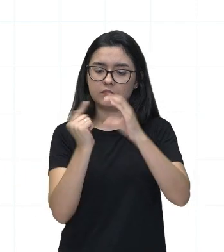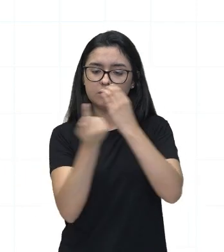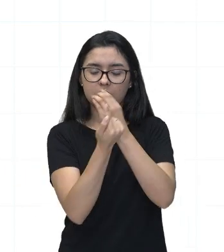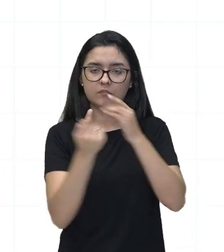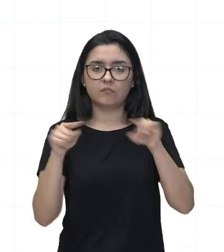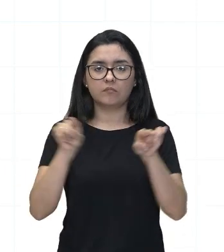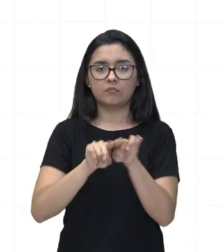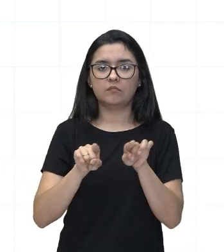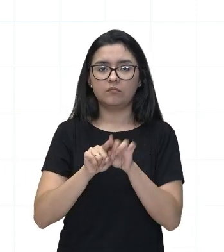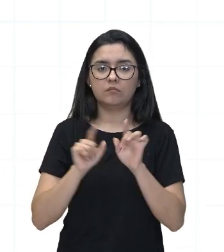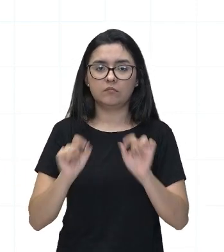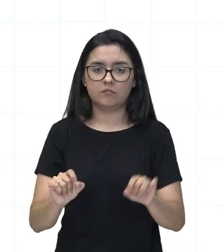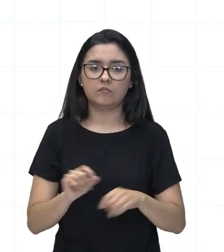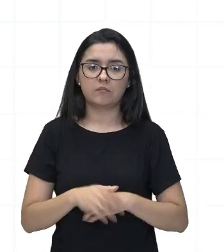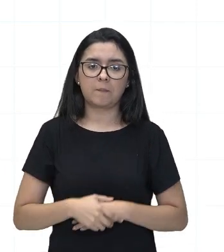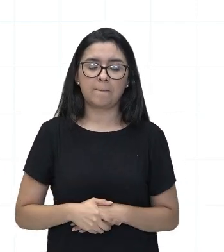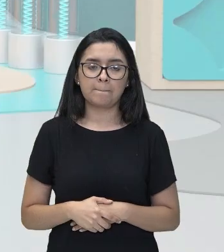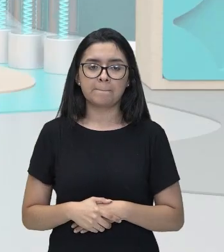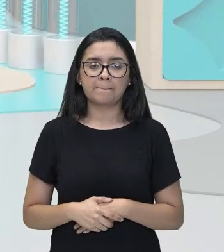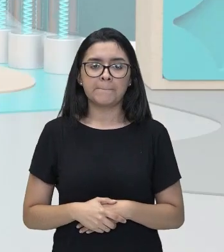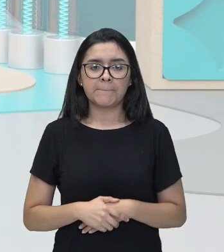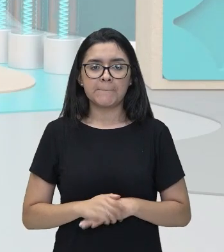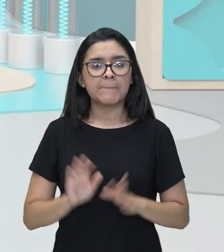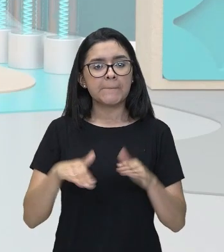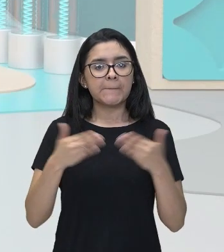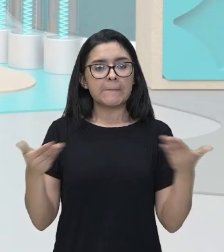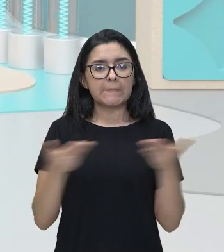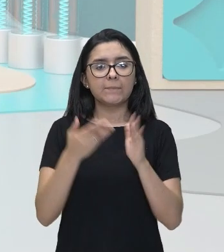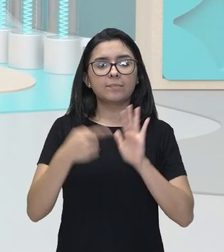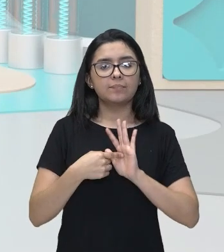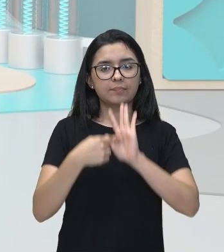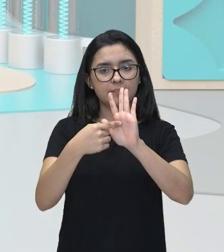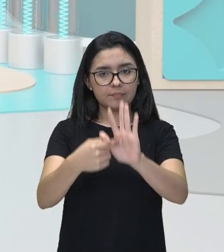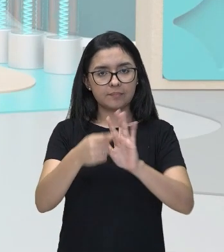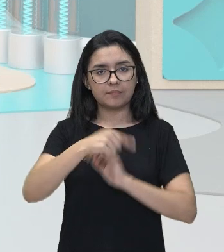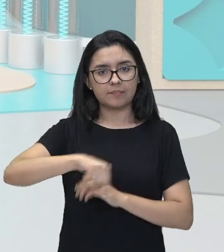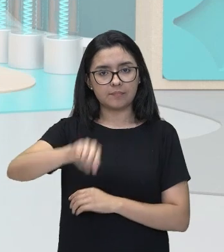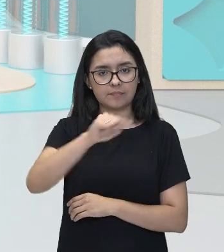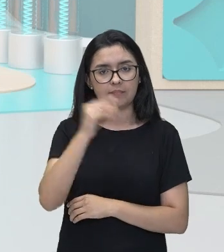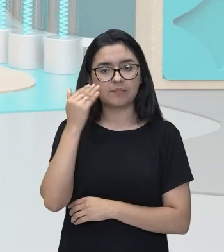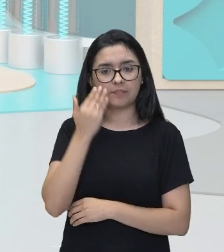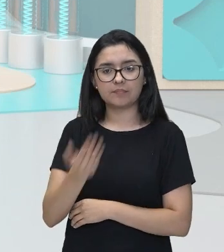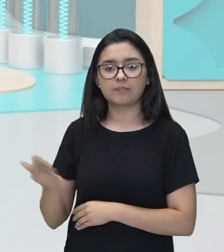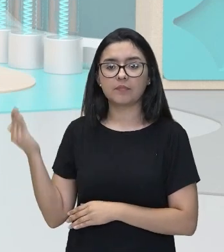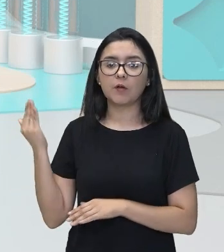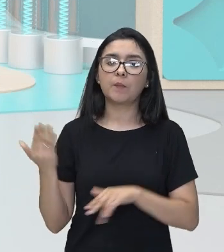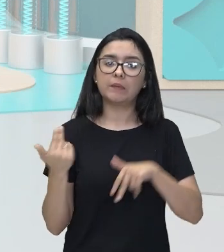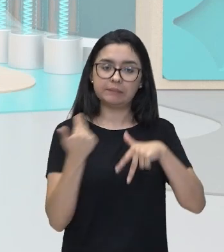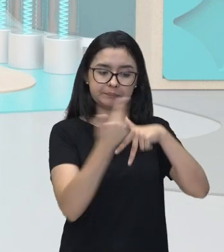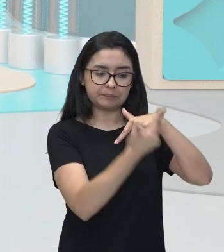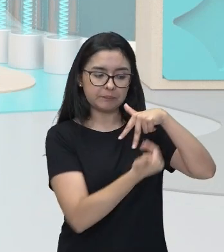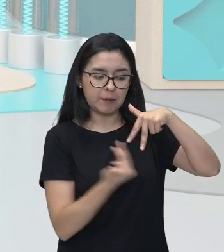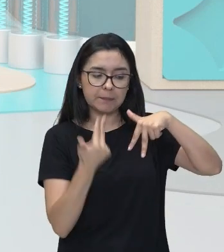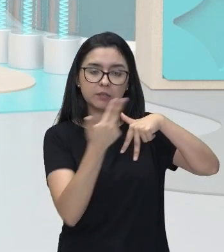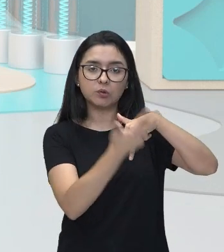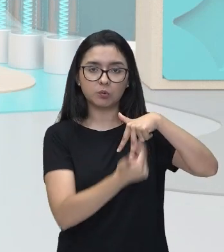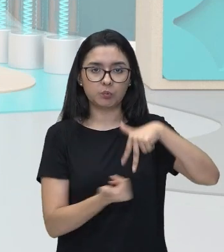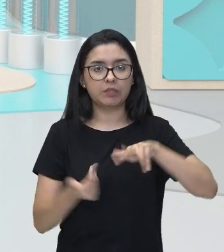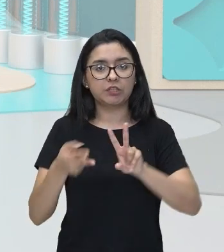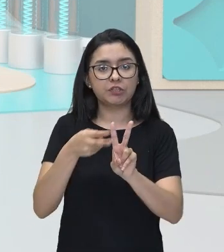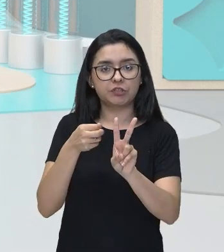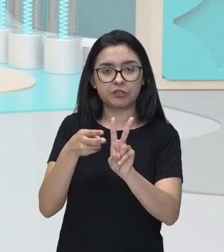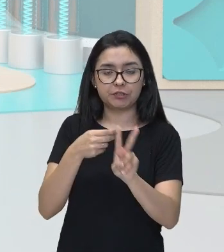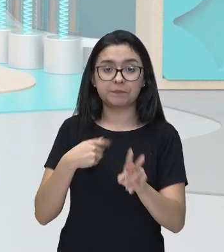sem figuração. E vamos mostrar agora para vocês uma pintura indígena, como já falei para vocês.